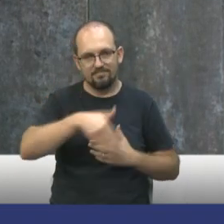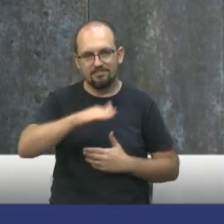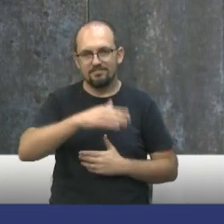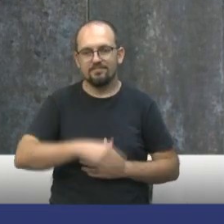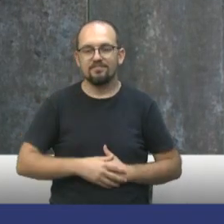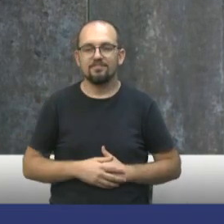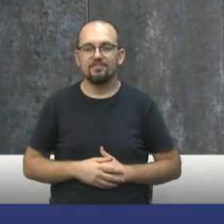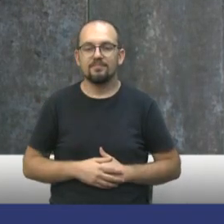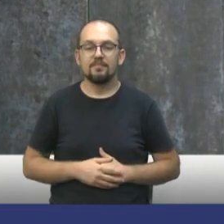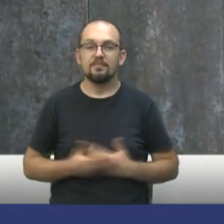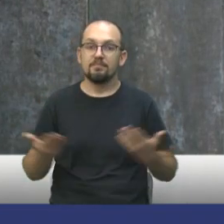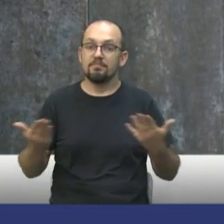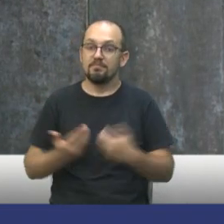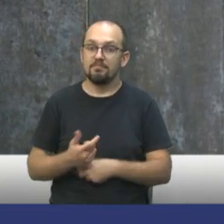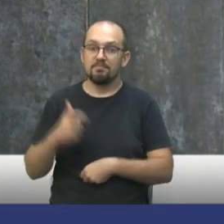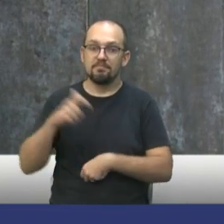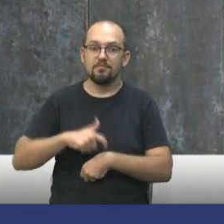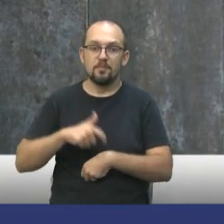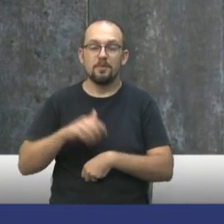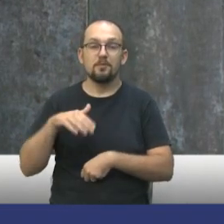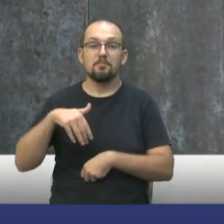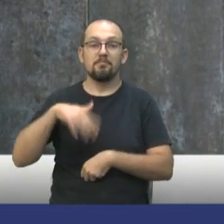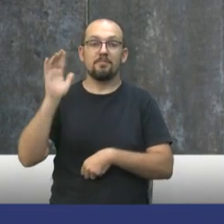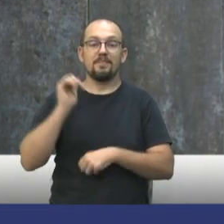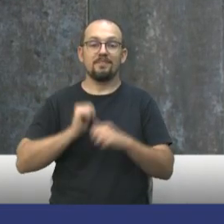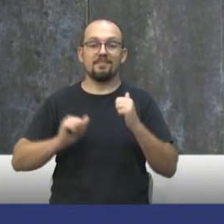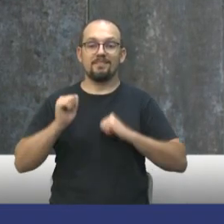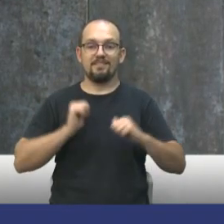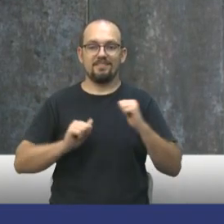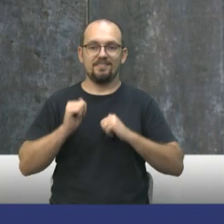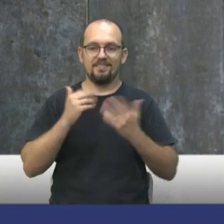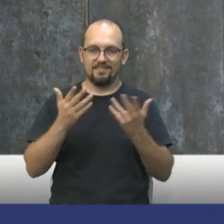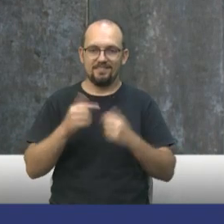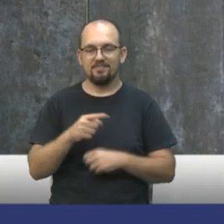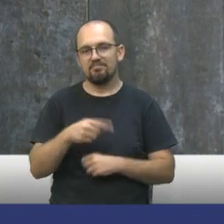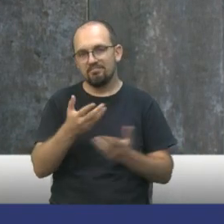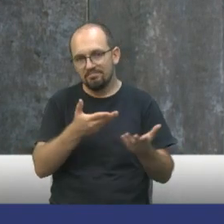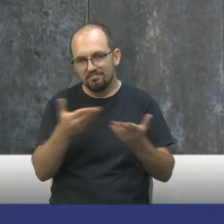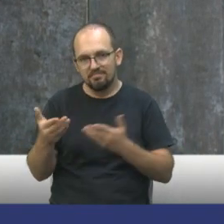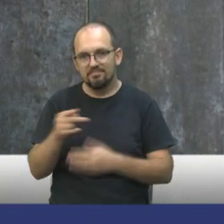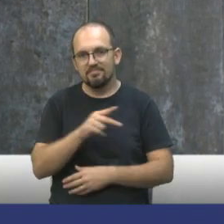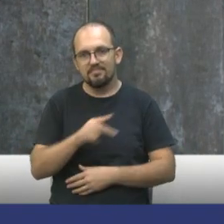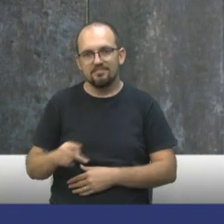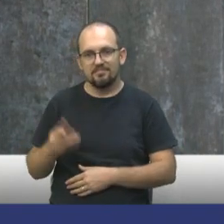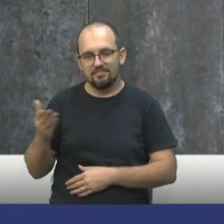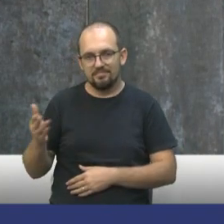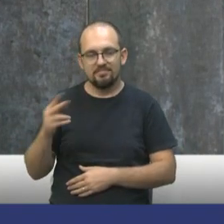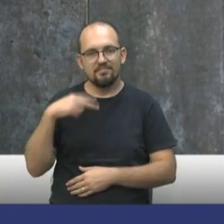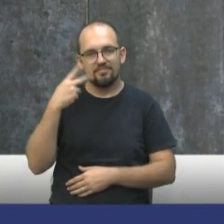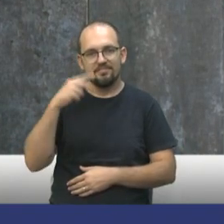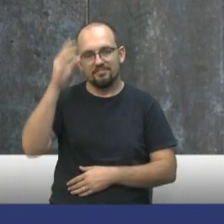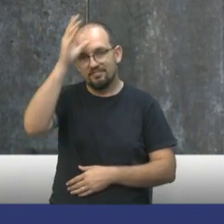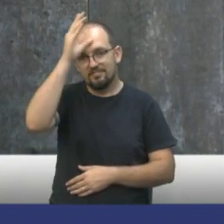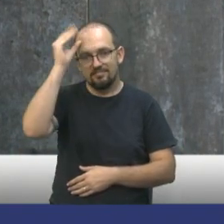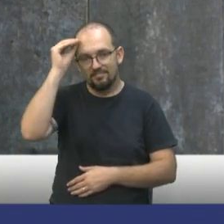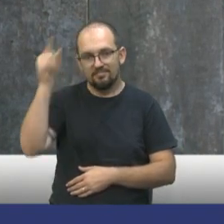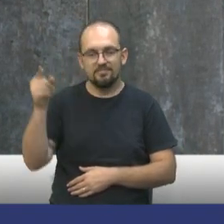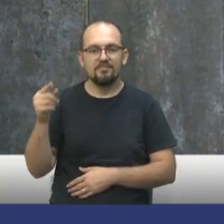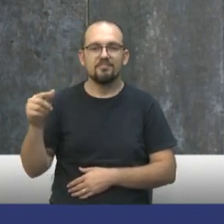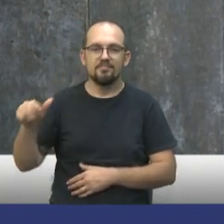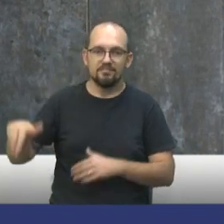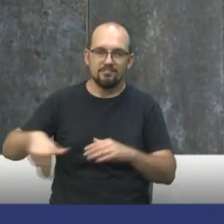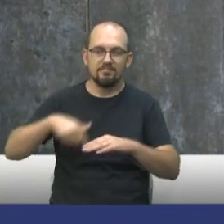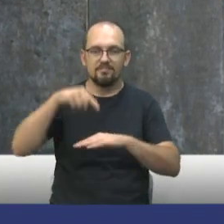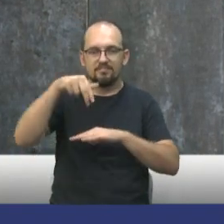nós chegamos agora, mestre Pezinho, ao momento mais aguardado, né? Eu quero convidar o presidente desta sessão solene, o vereador Marcos Brasil, para se posicionar